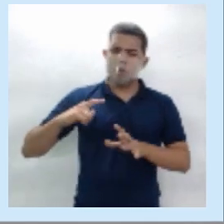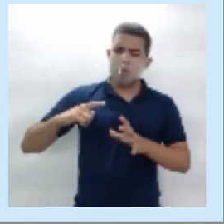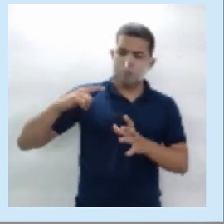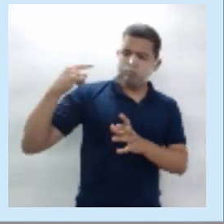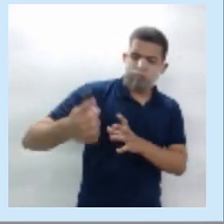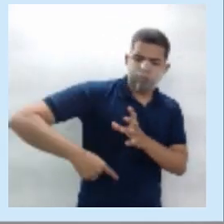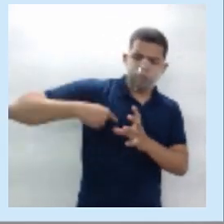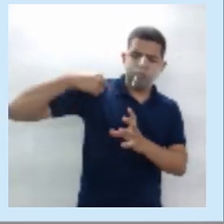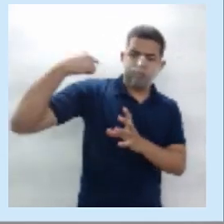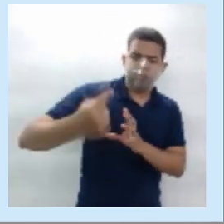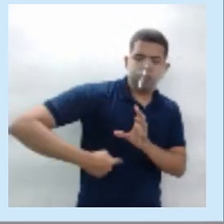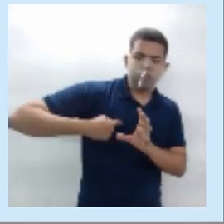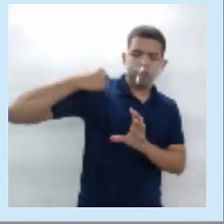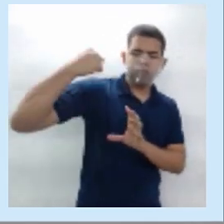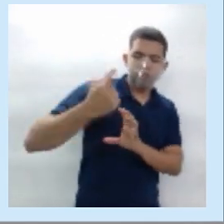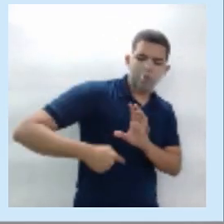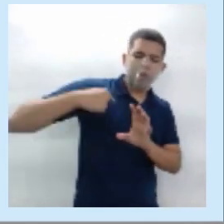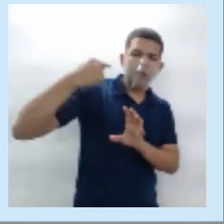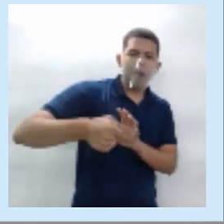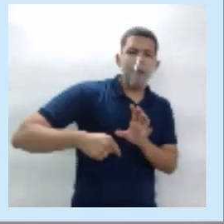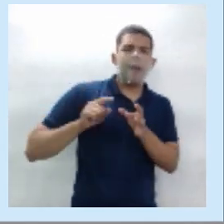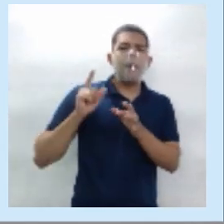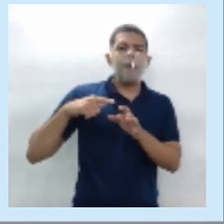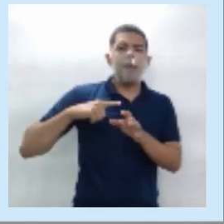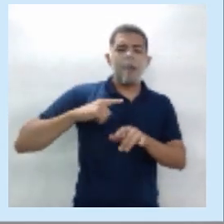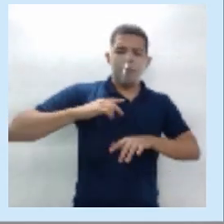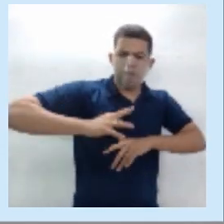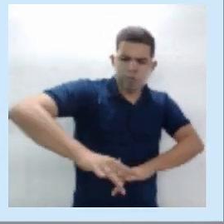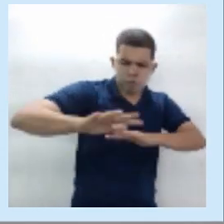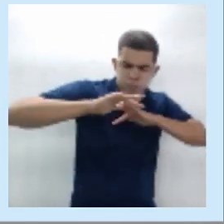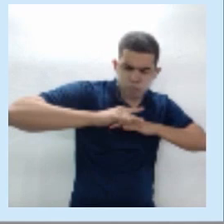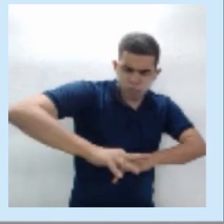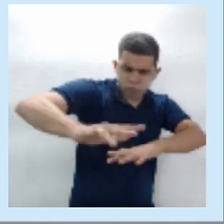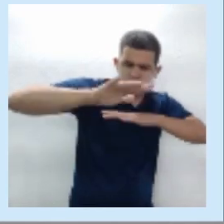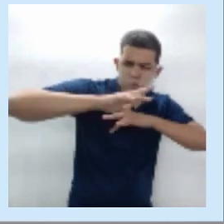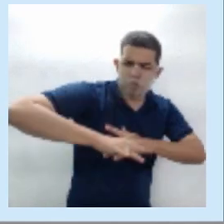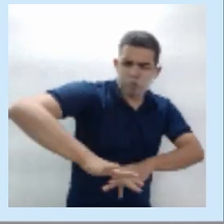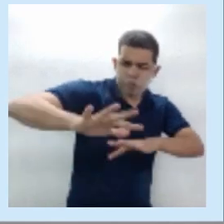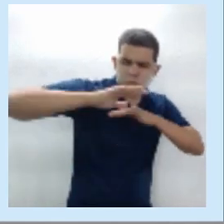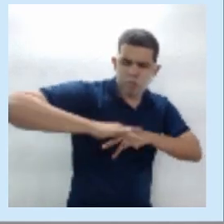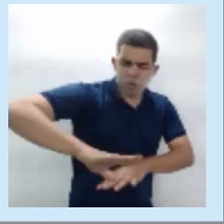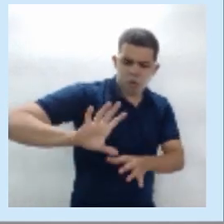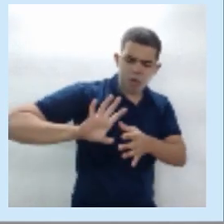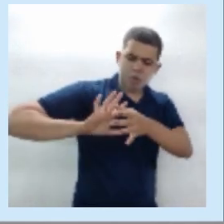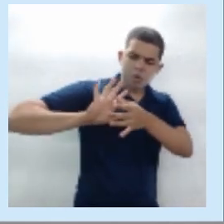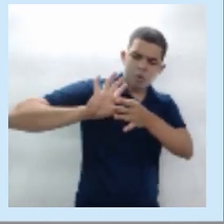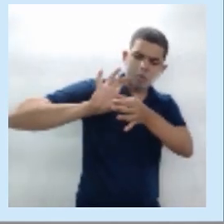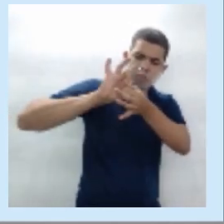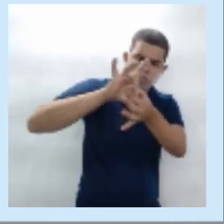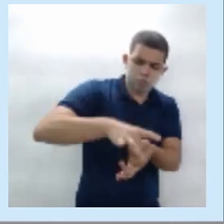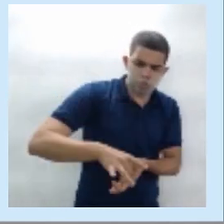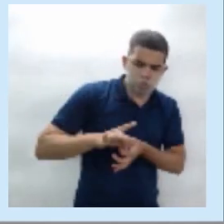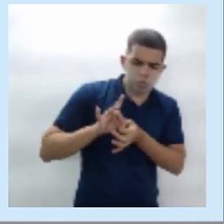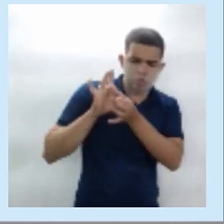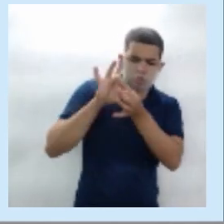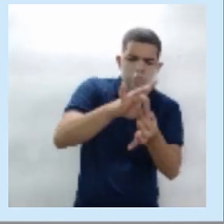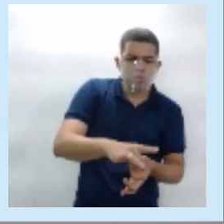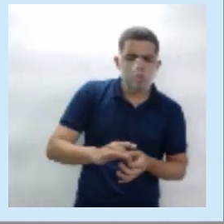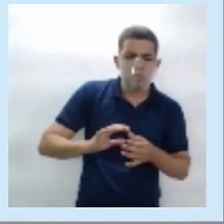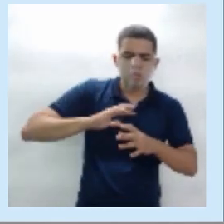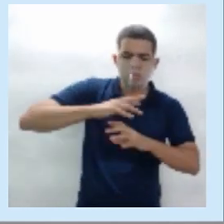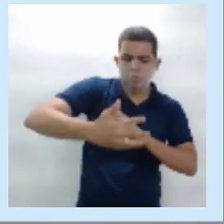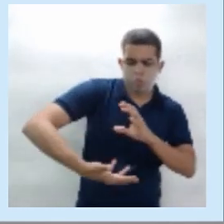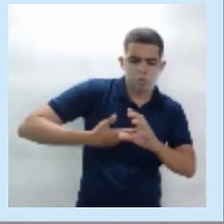girando, girando, girando, que é uma corrente de convecção. E essa corrente de convecção, ela vai,